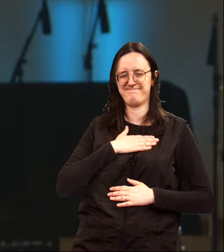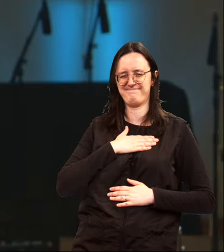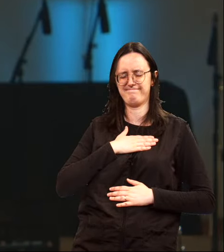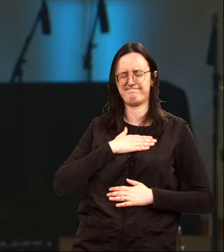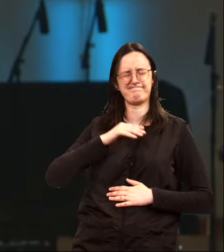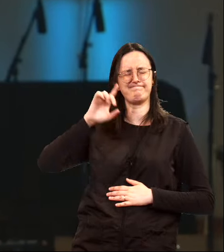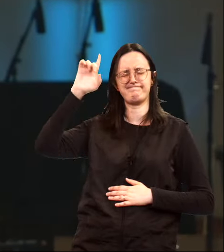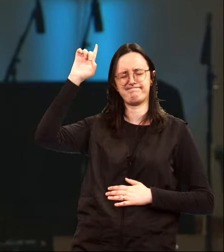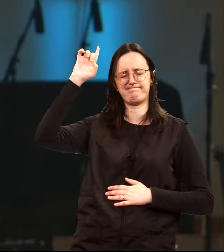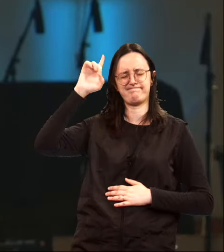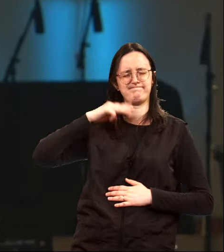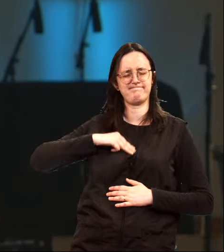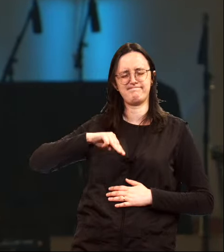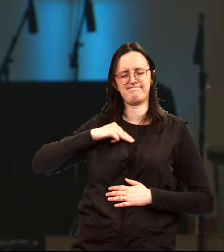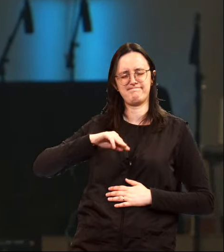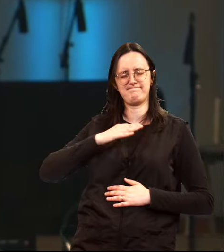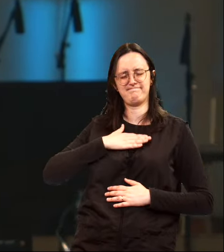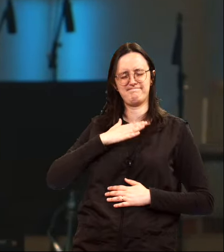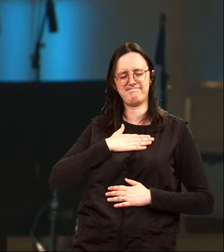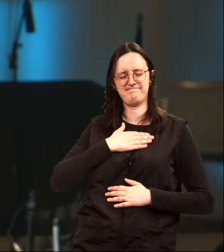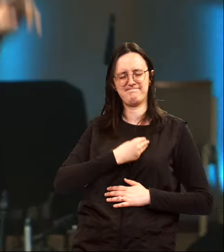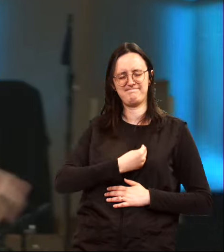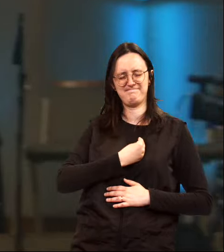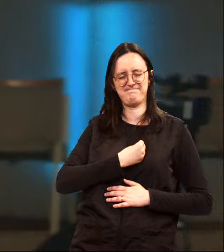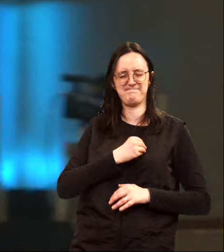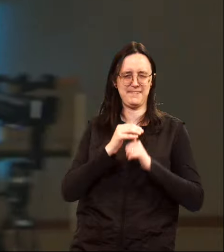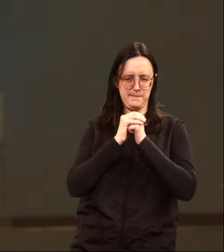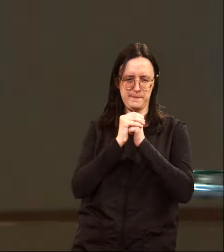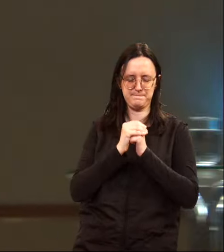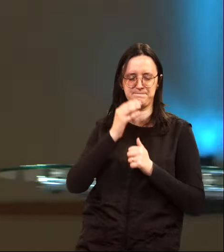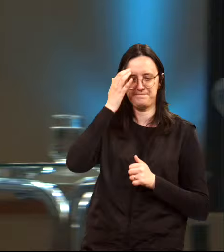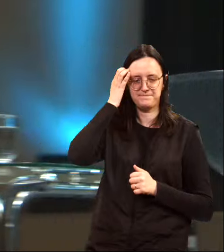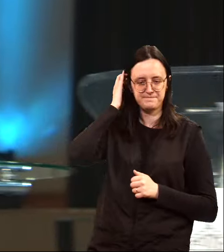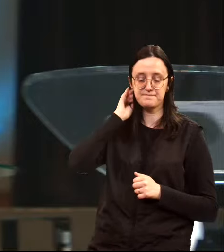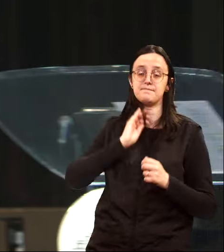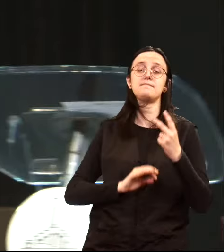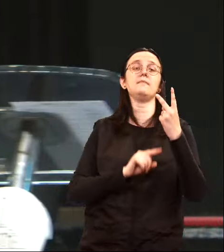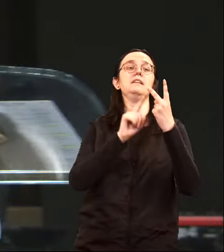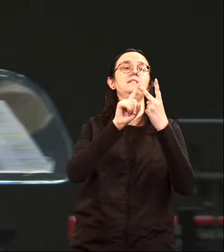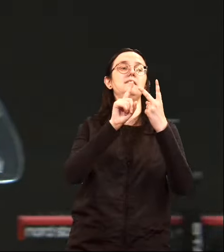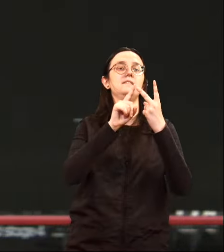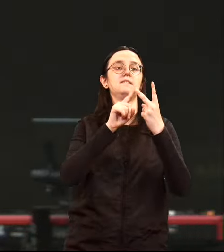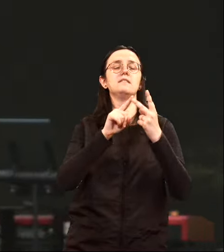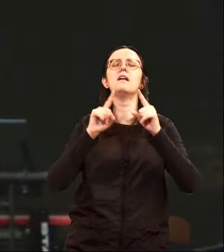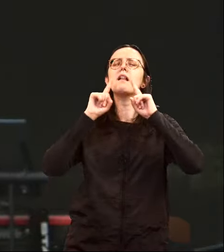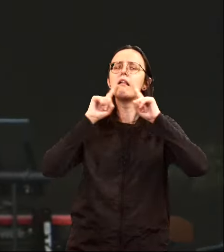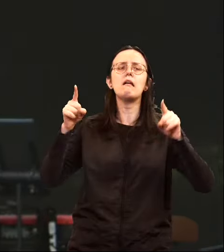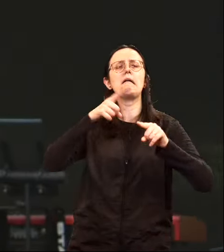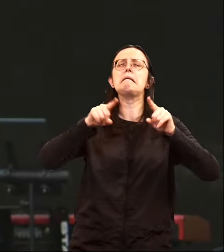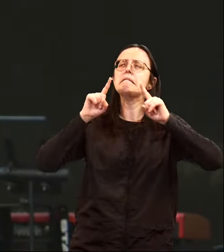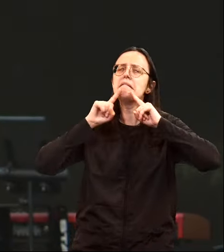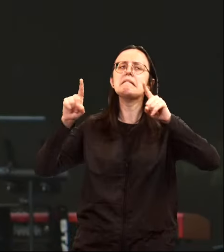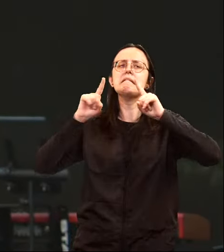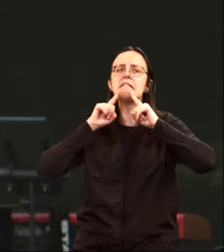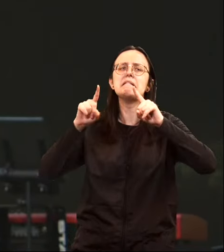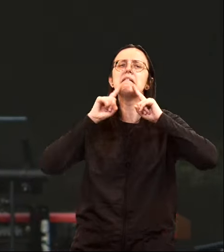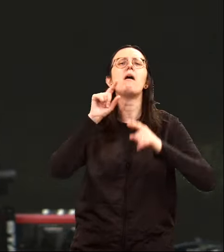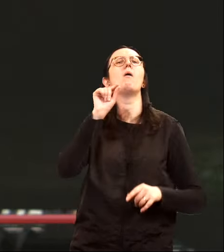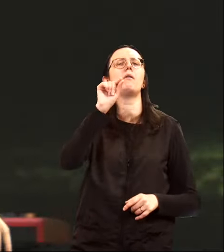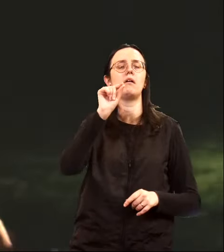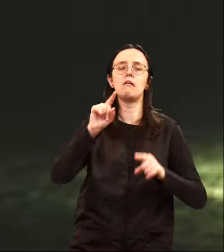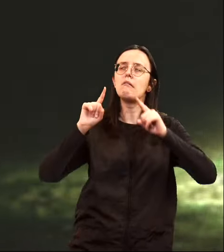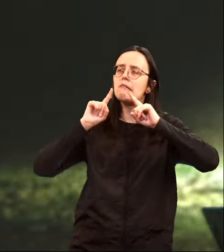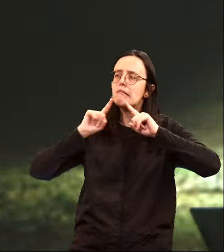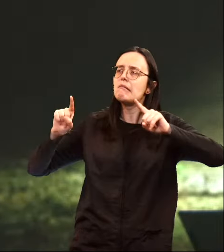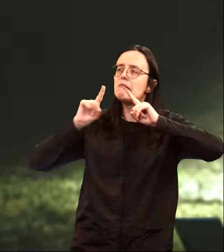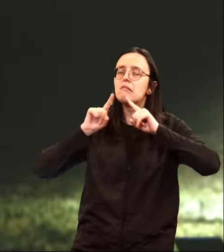Tem misericórdia da minha vida. Amém? Segundo motivo por que eles reclamavam. Eles